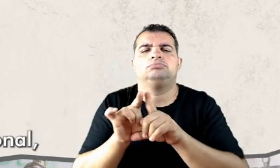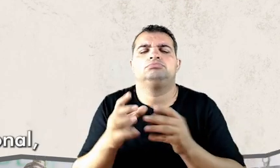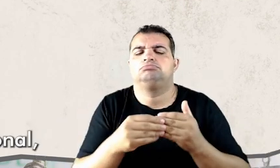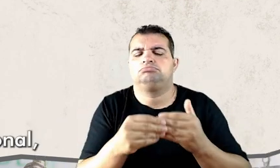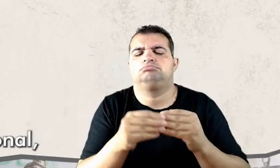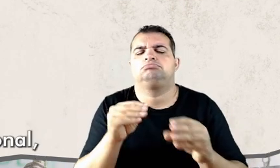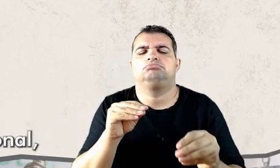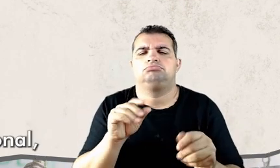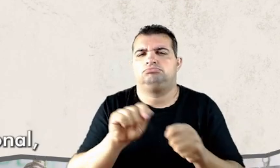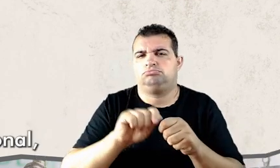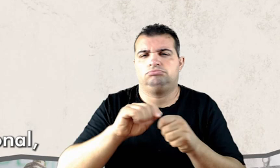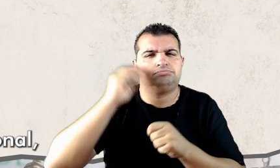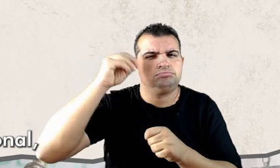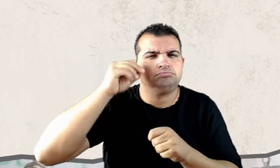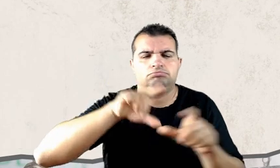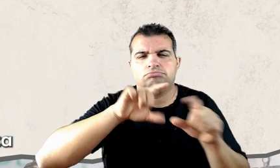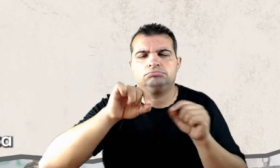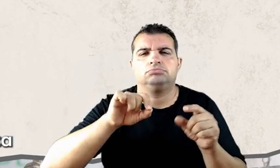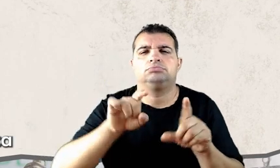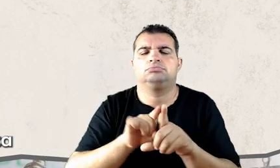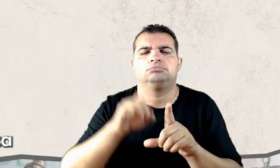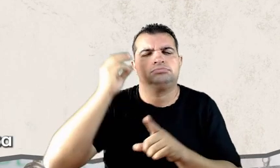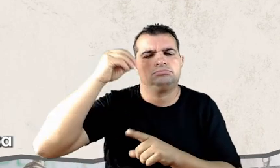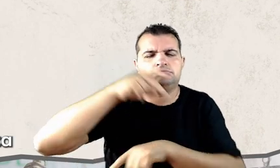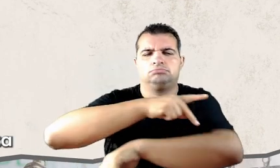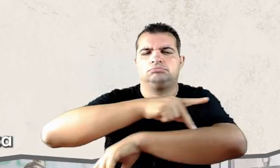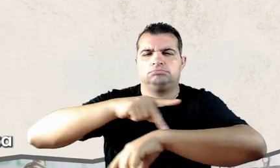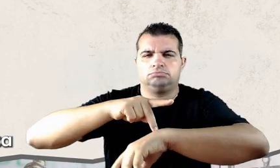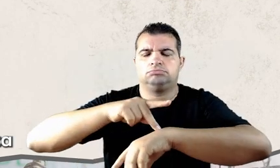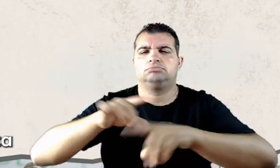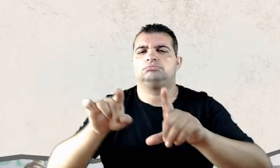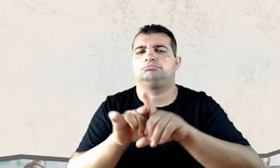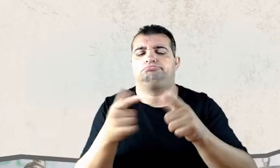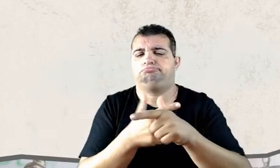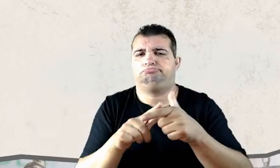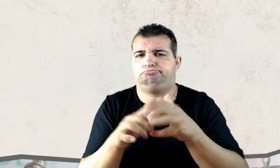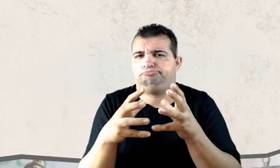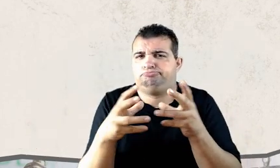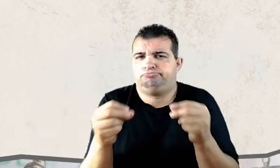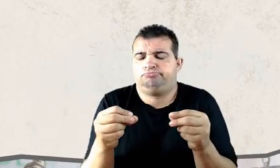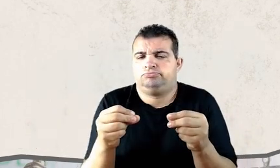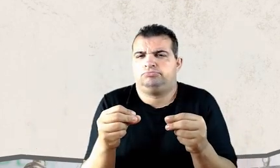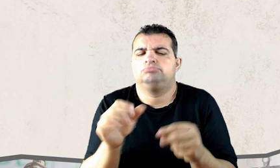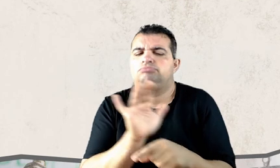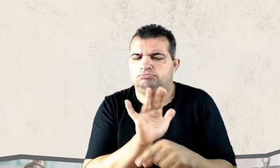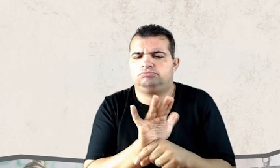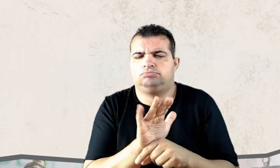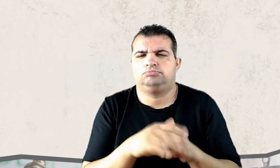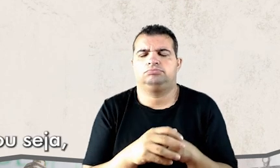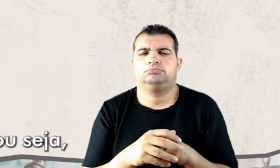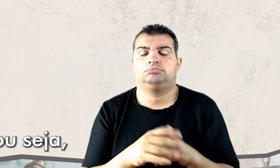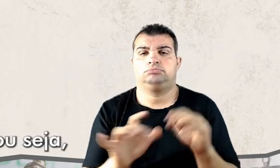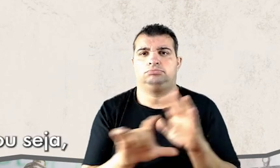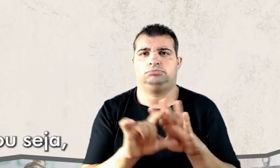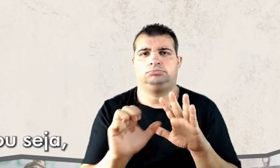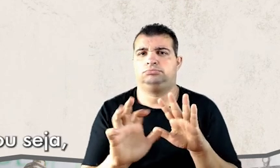a orientação e seleção profissional, a orientação psicopedagógica e a solução de problemas de ajustamento.